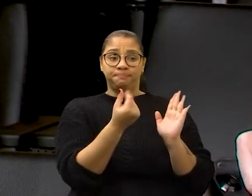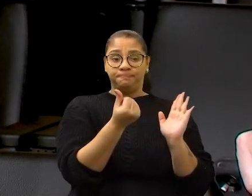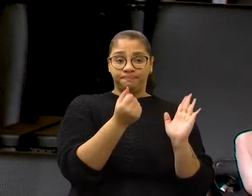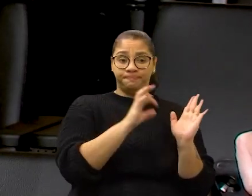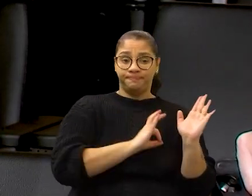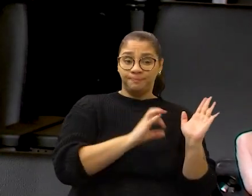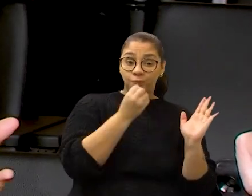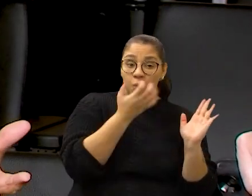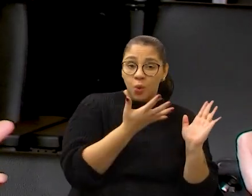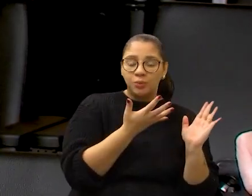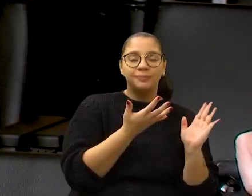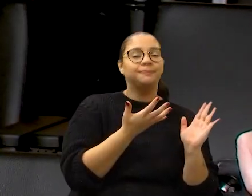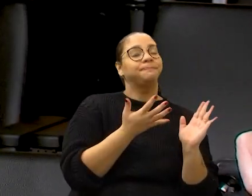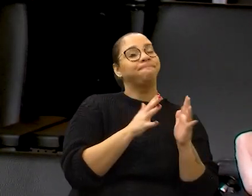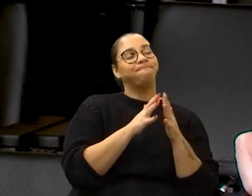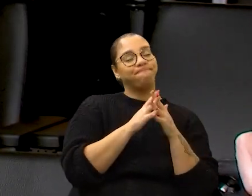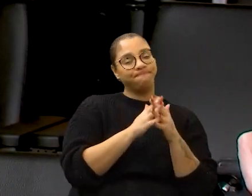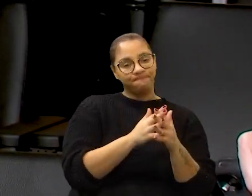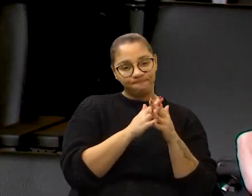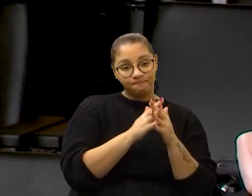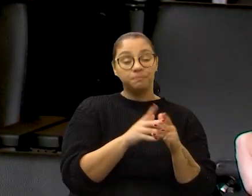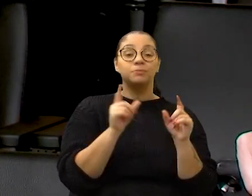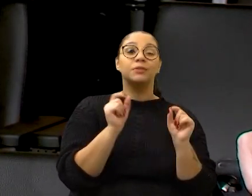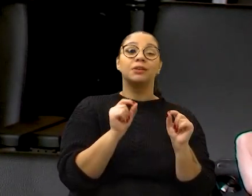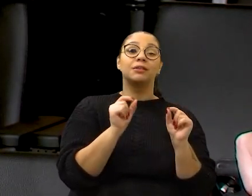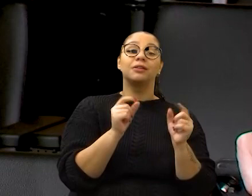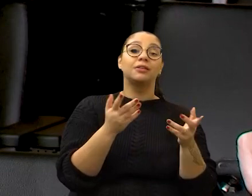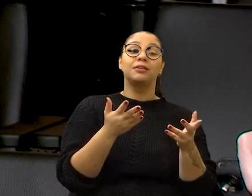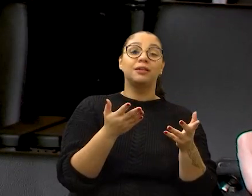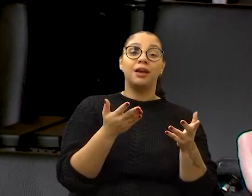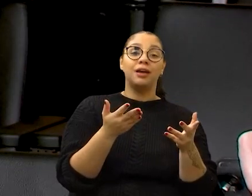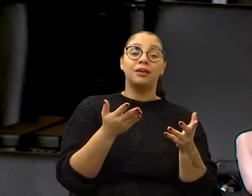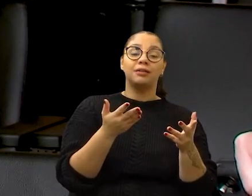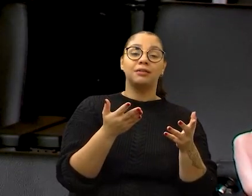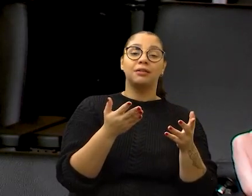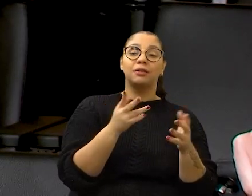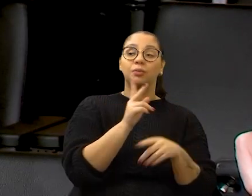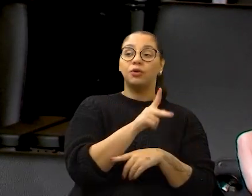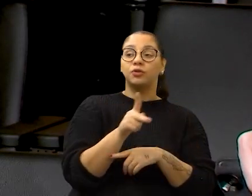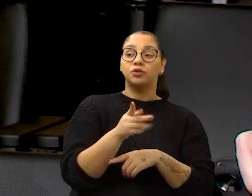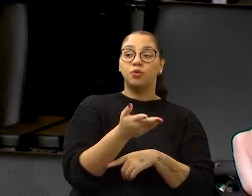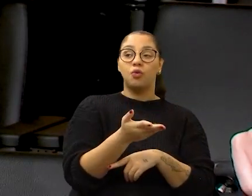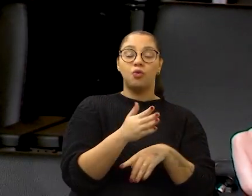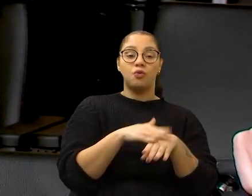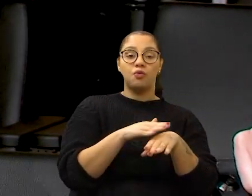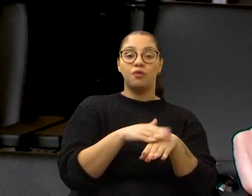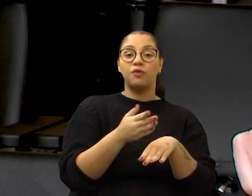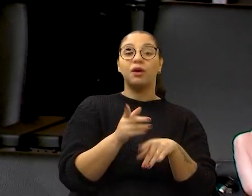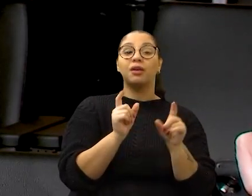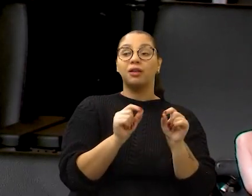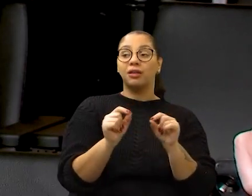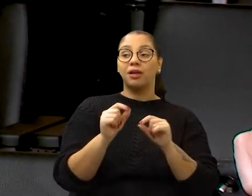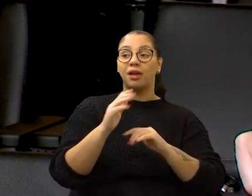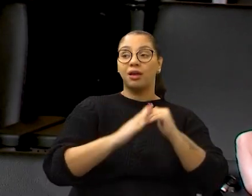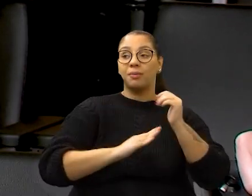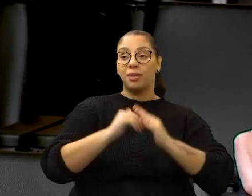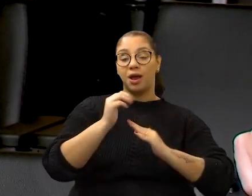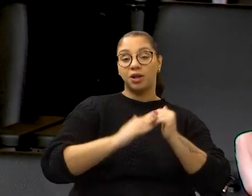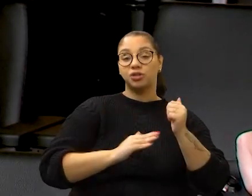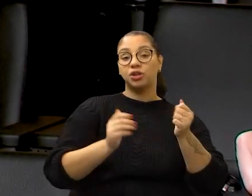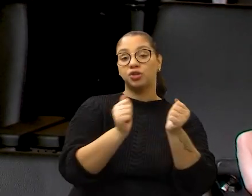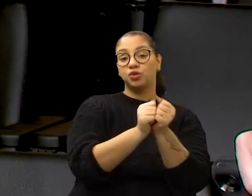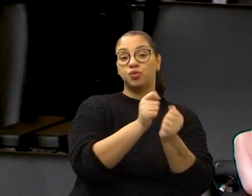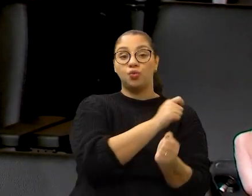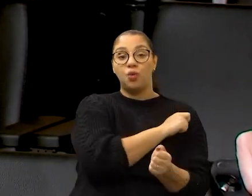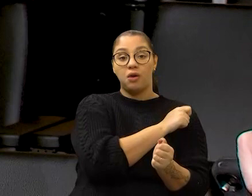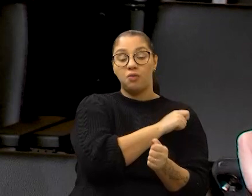pago, é complicado quem vai para o magistério, quem vai estar diante dos alunos numa